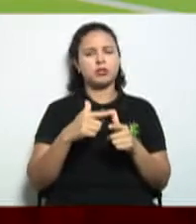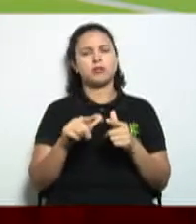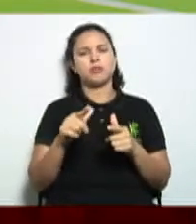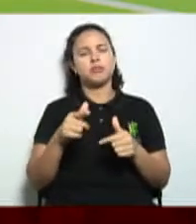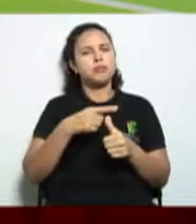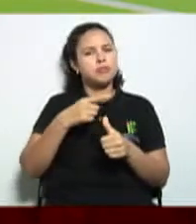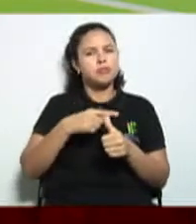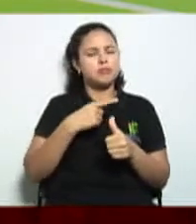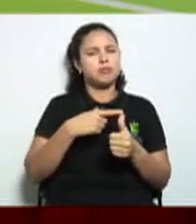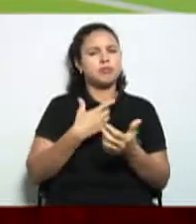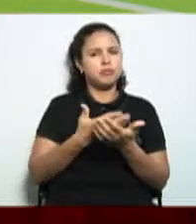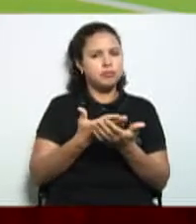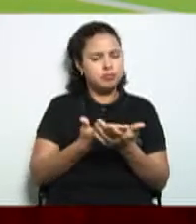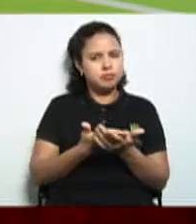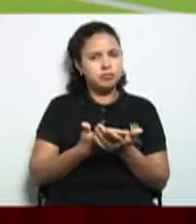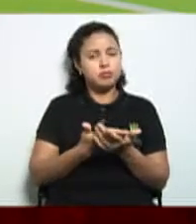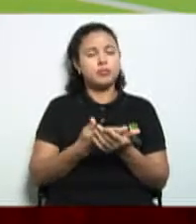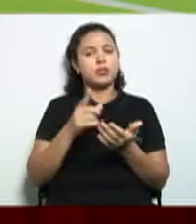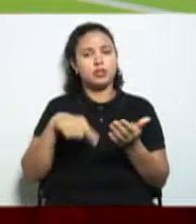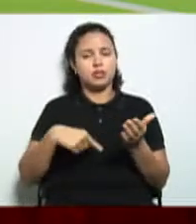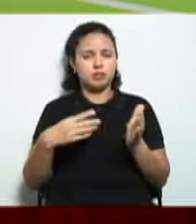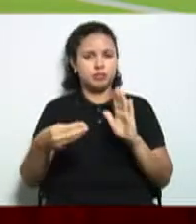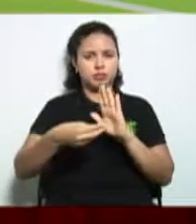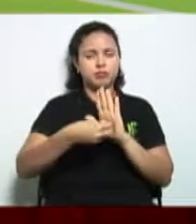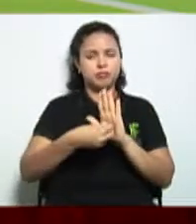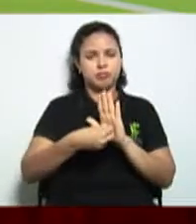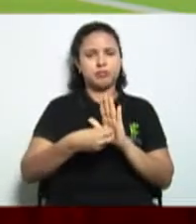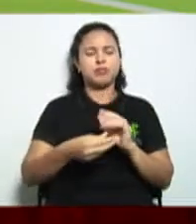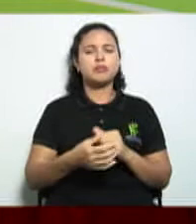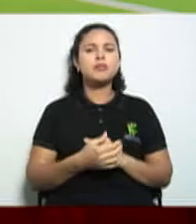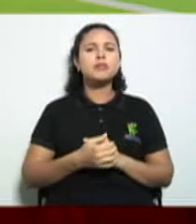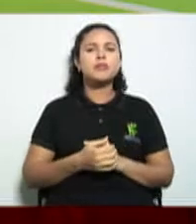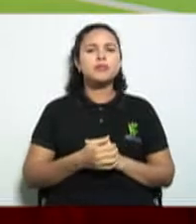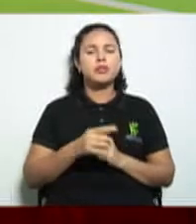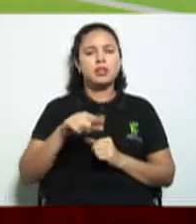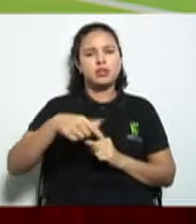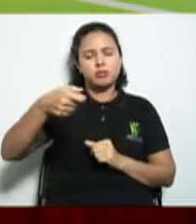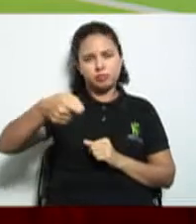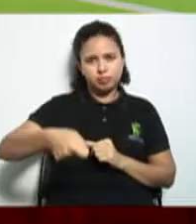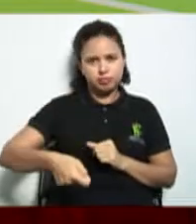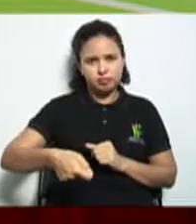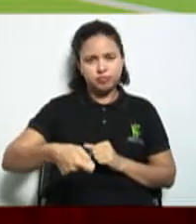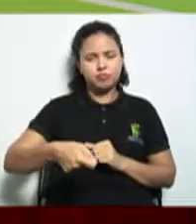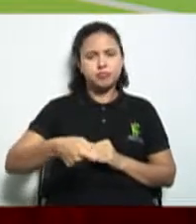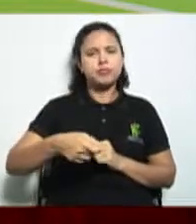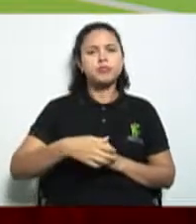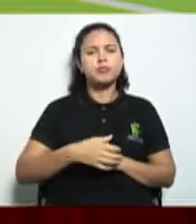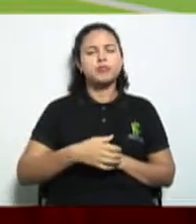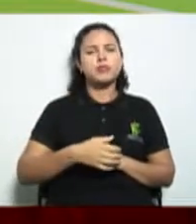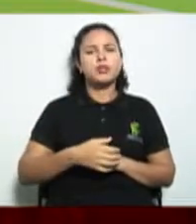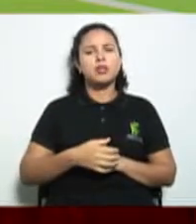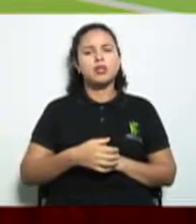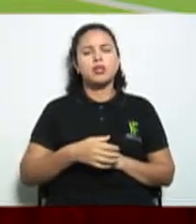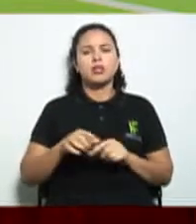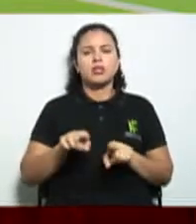primeira aula, Então, é aqui que você vai colocar isso. Então, esses elementos são obrigatórios. E o glossário, o apêndice,